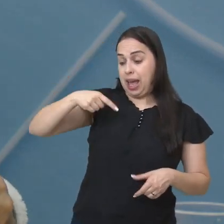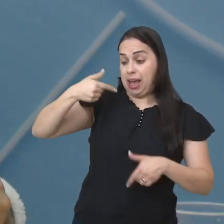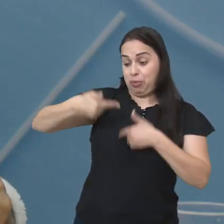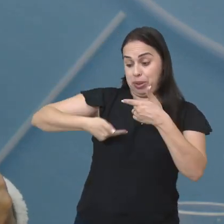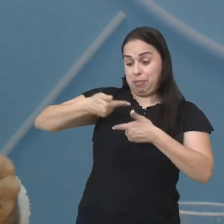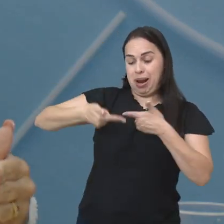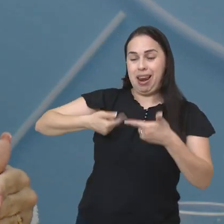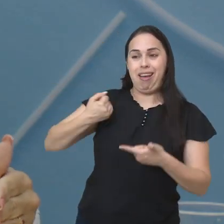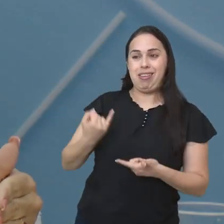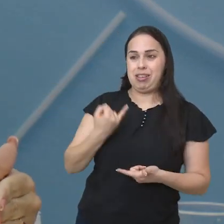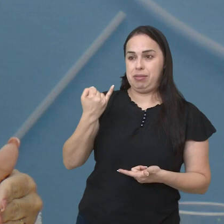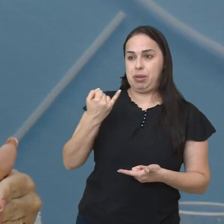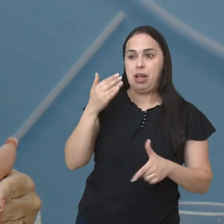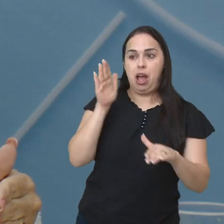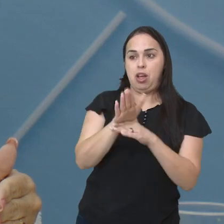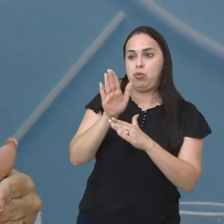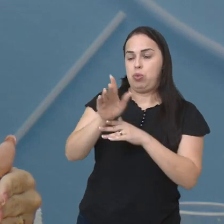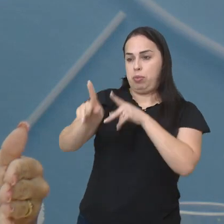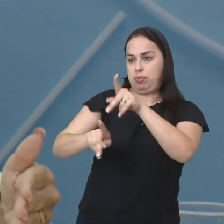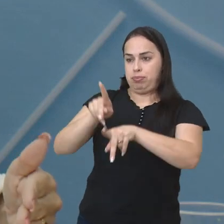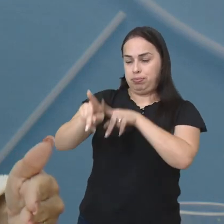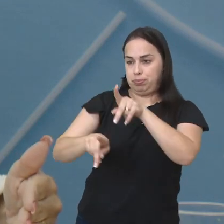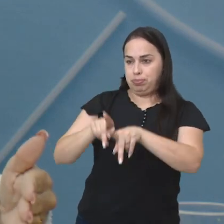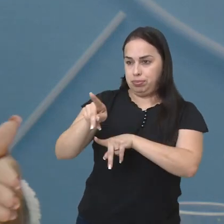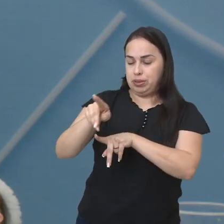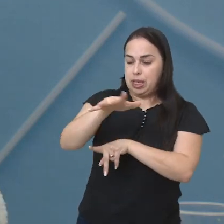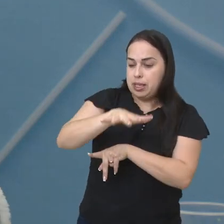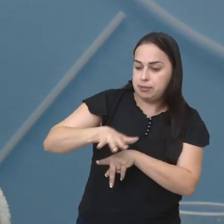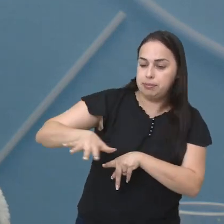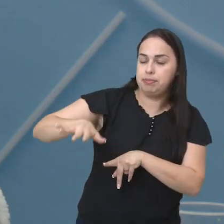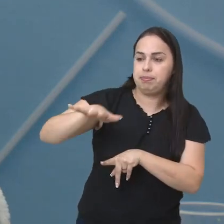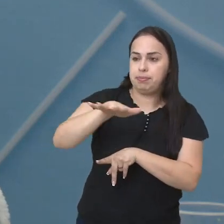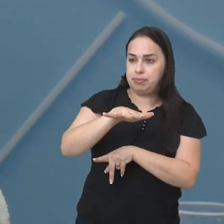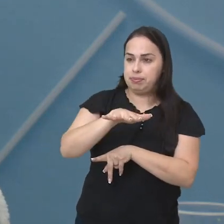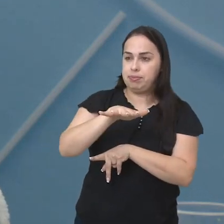suma importância para a população, para essa população